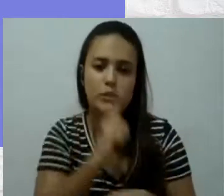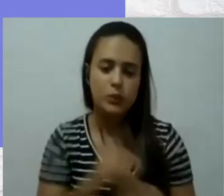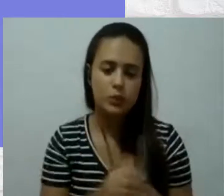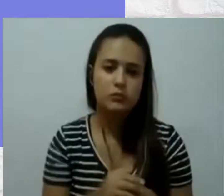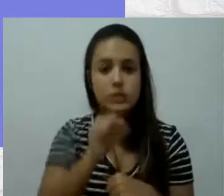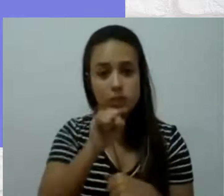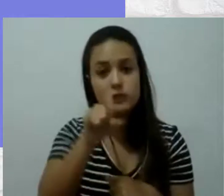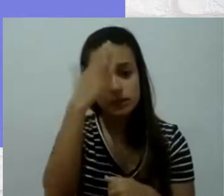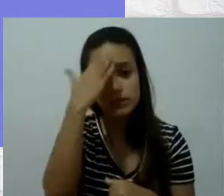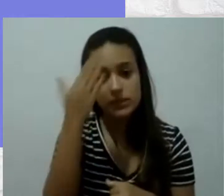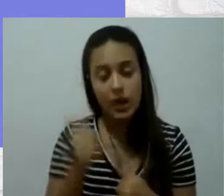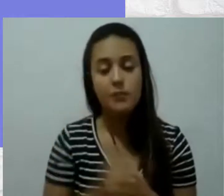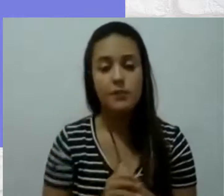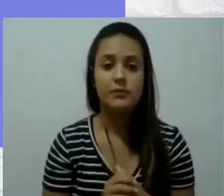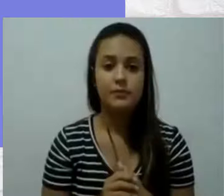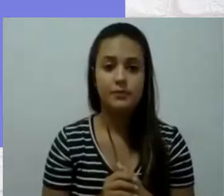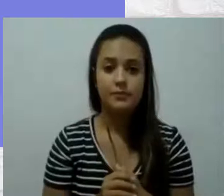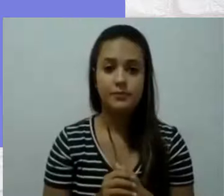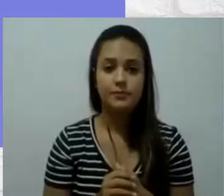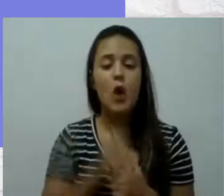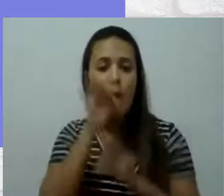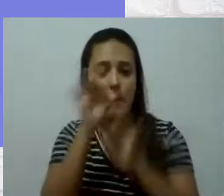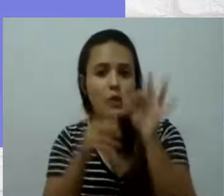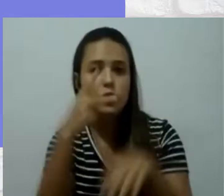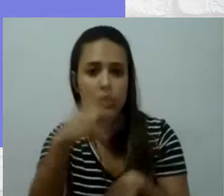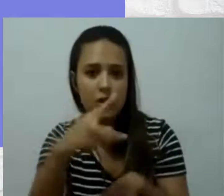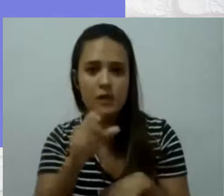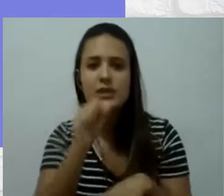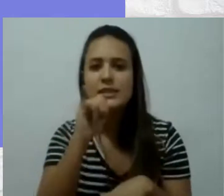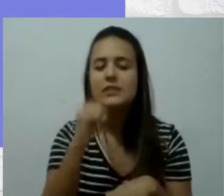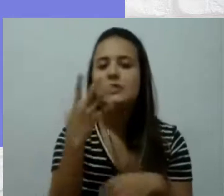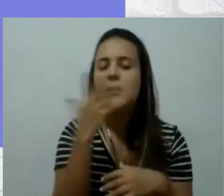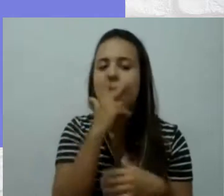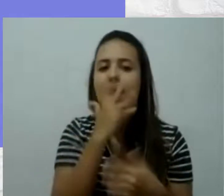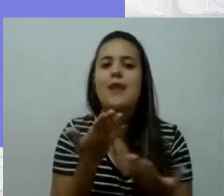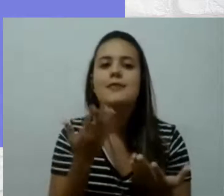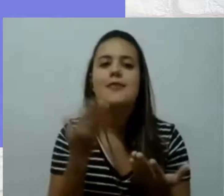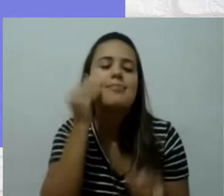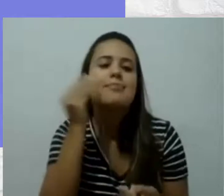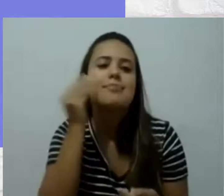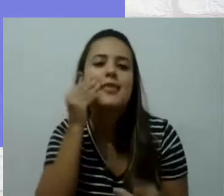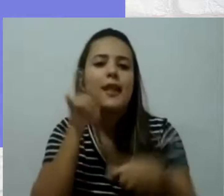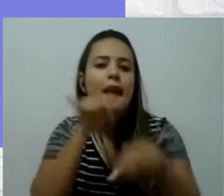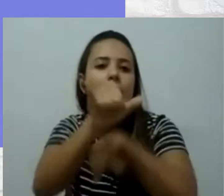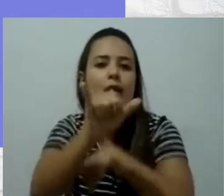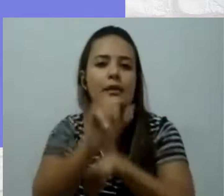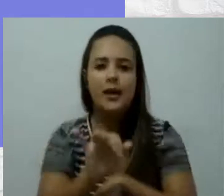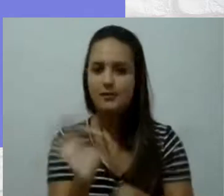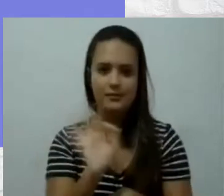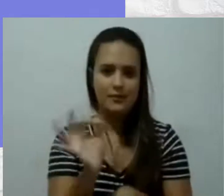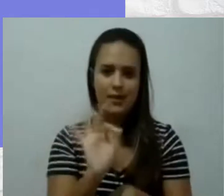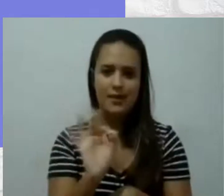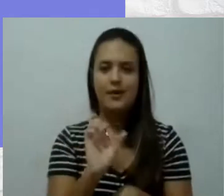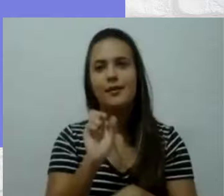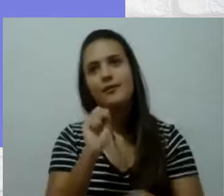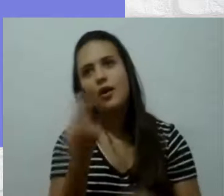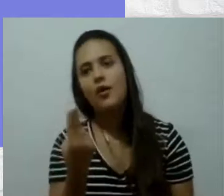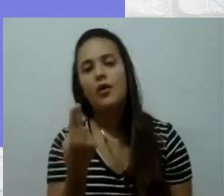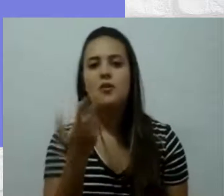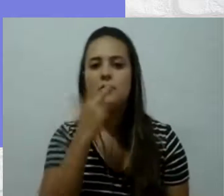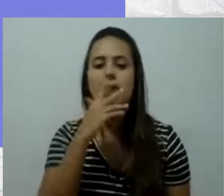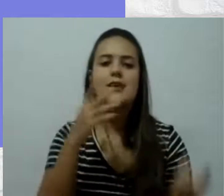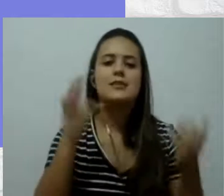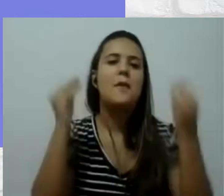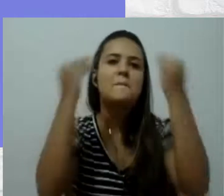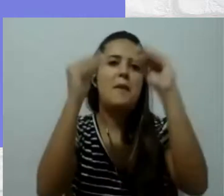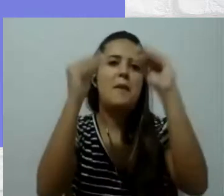sobre o tema, se você sabe escrever sobre o que você está falando, se você não está enrolando, se você não está falando